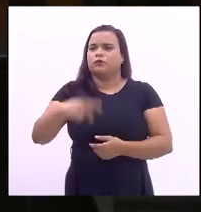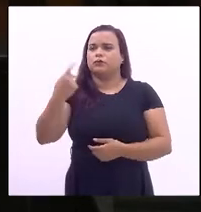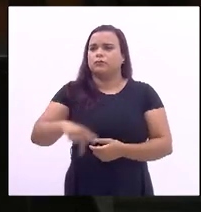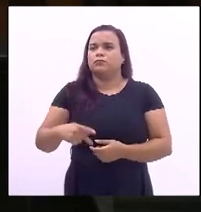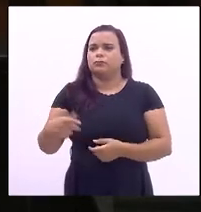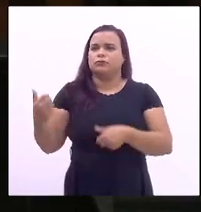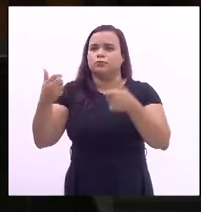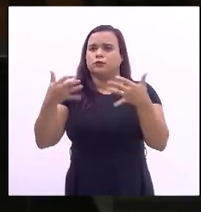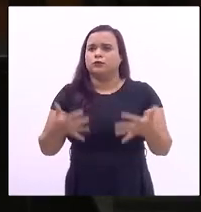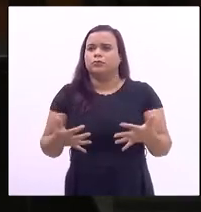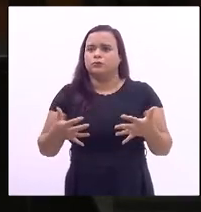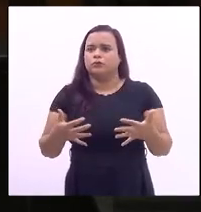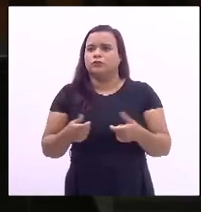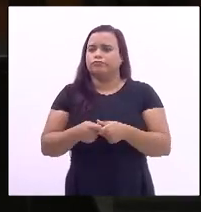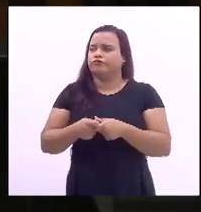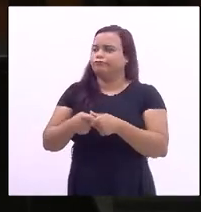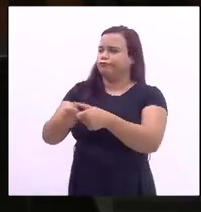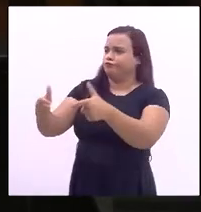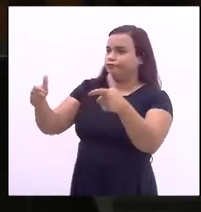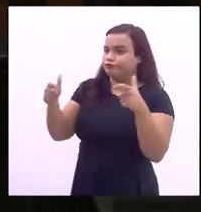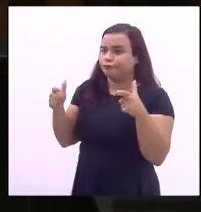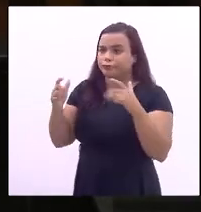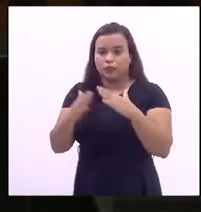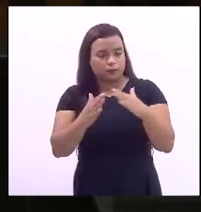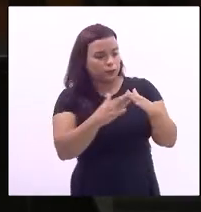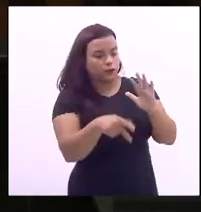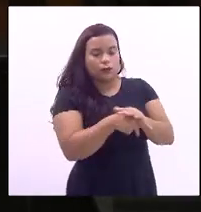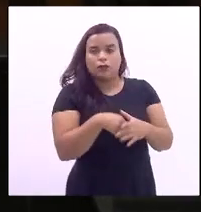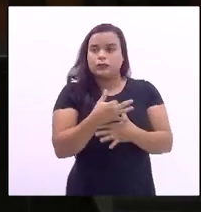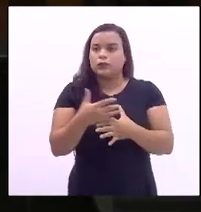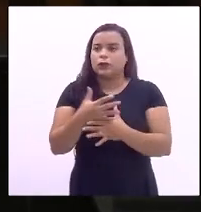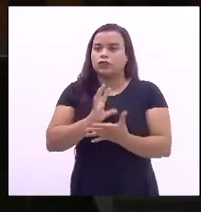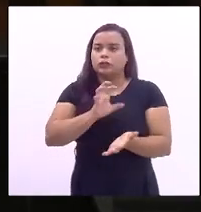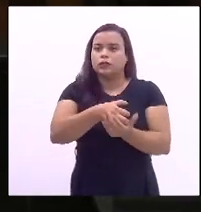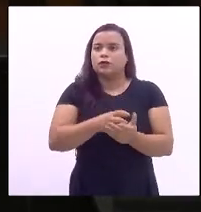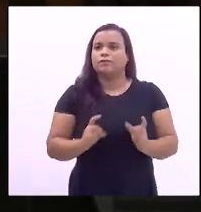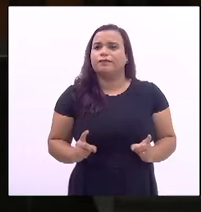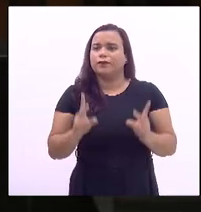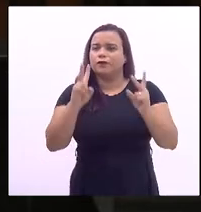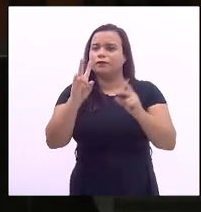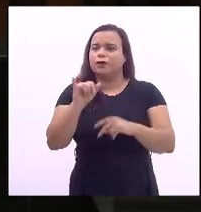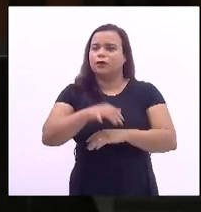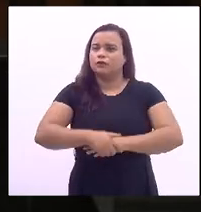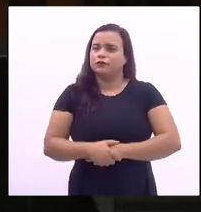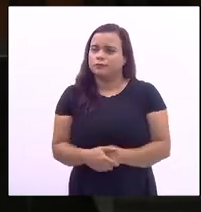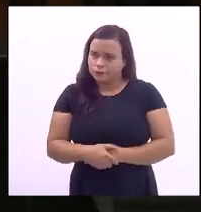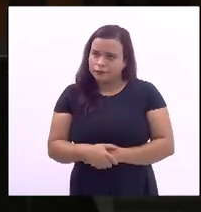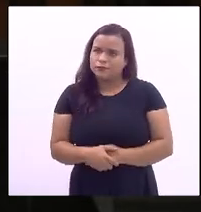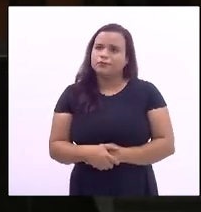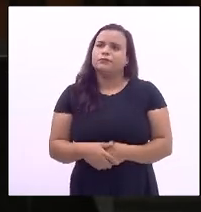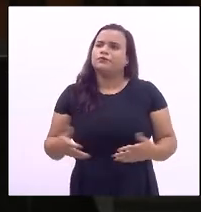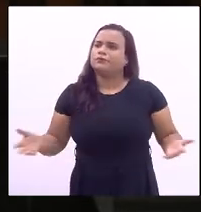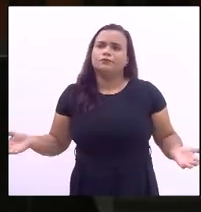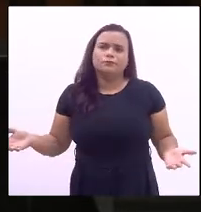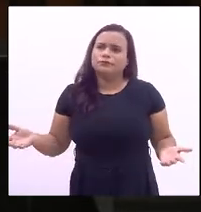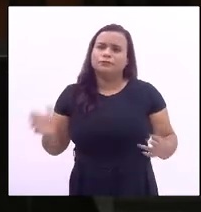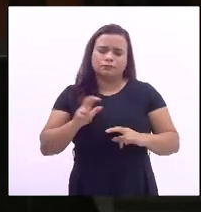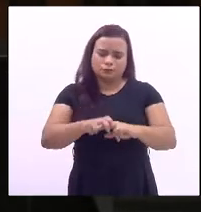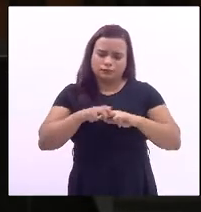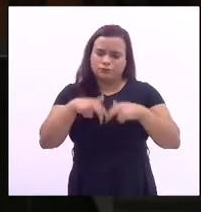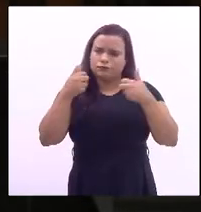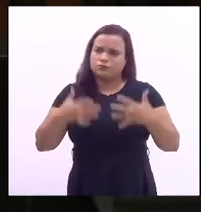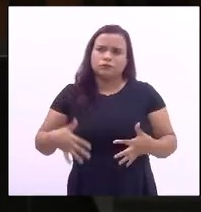que boa parte dos imóveis que ele tem no centro da cidade vão tá sendo vende e sem nenhuma